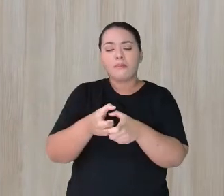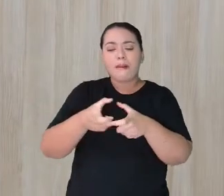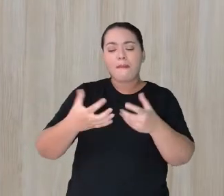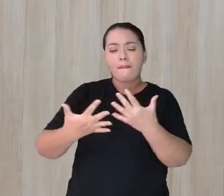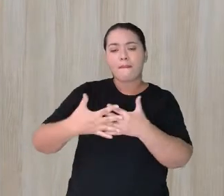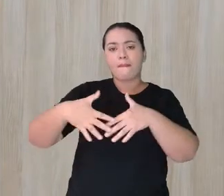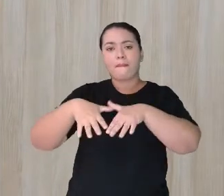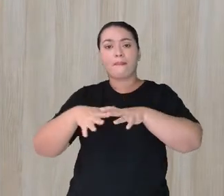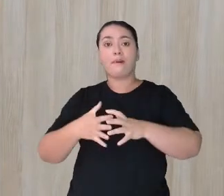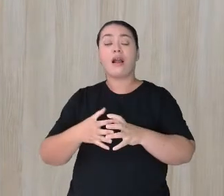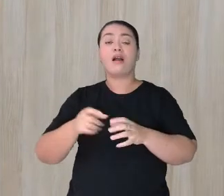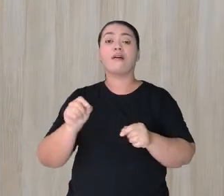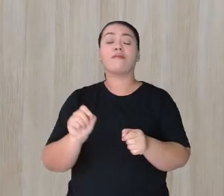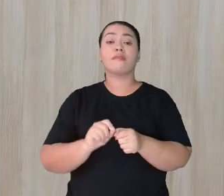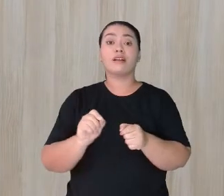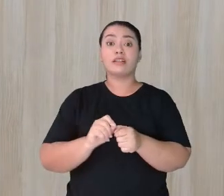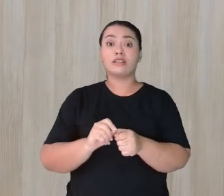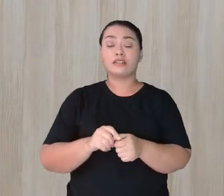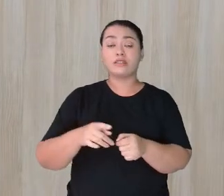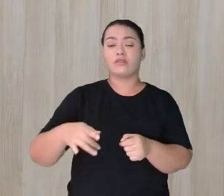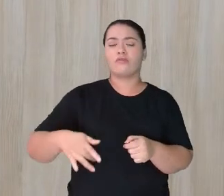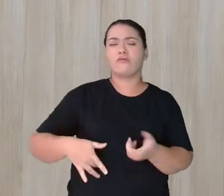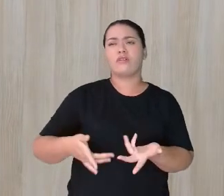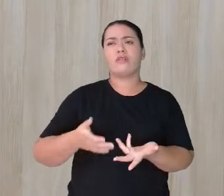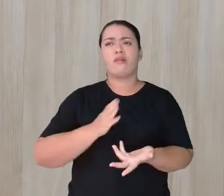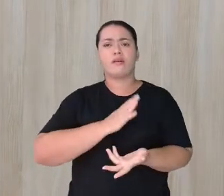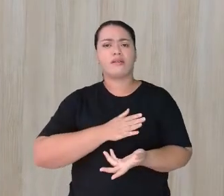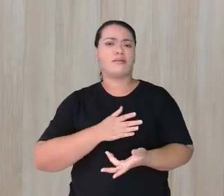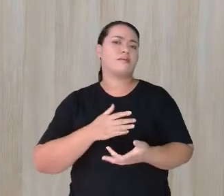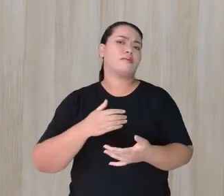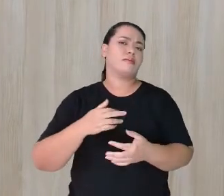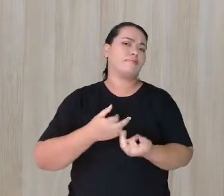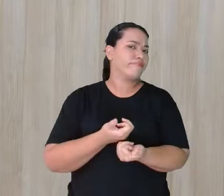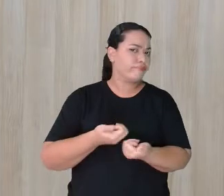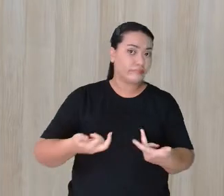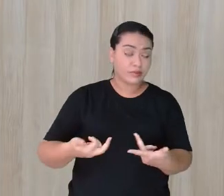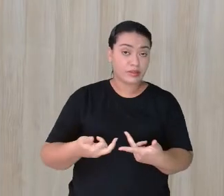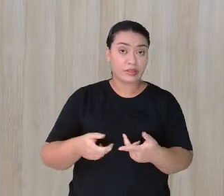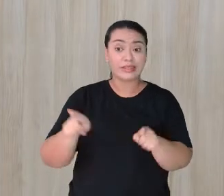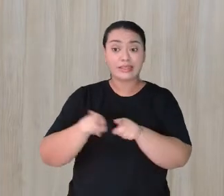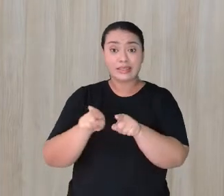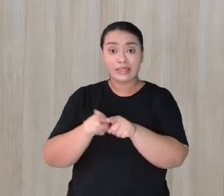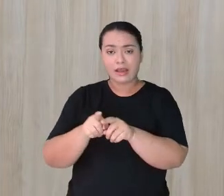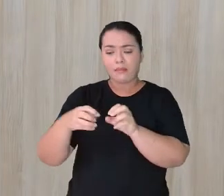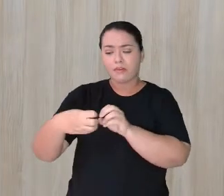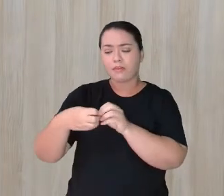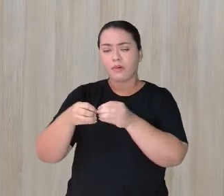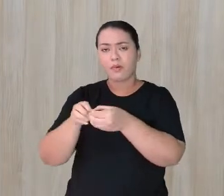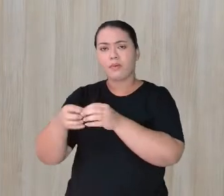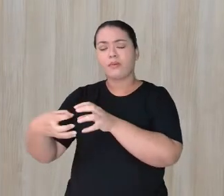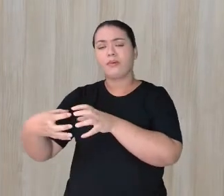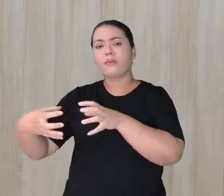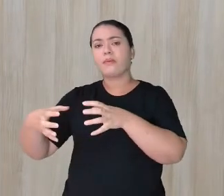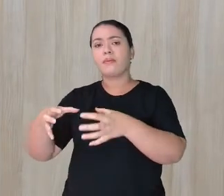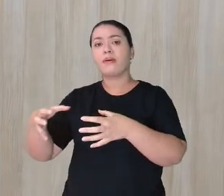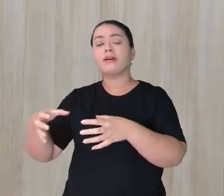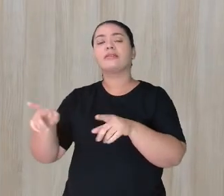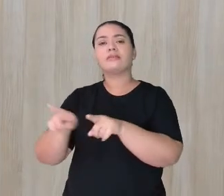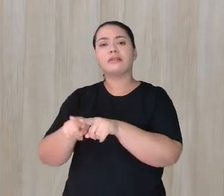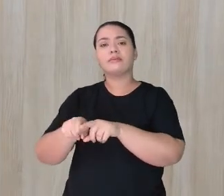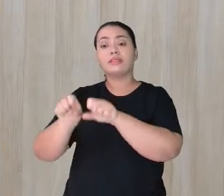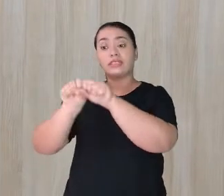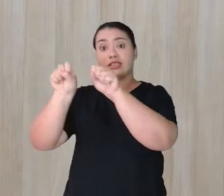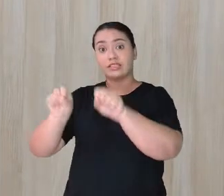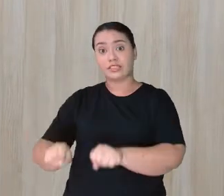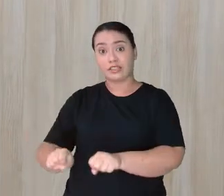formando os órgãos. Os órgãos, eles vão entrar em contato com o outro E esses órgãos vão formar os